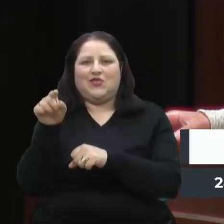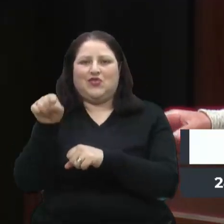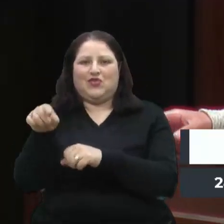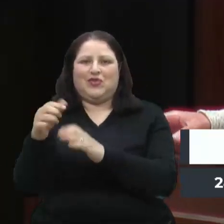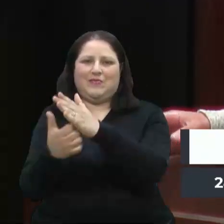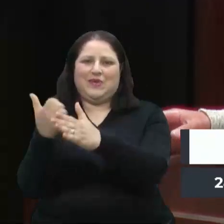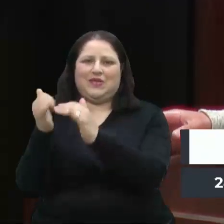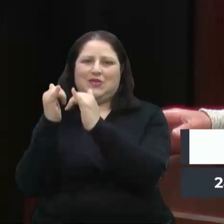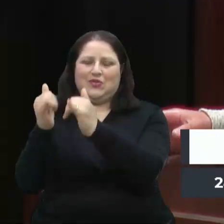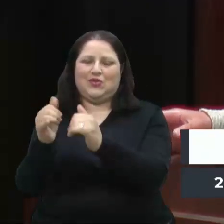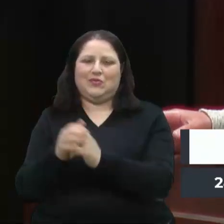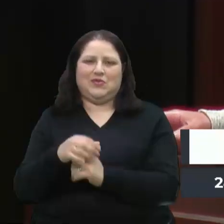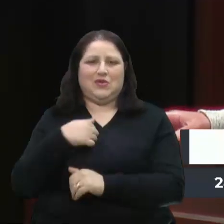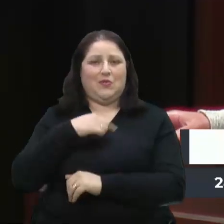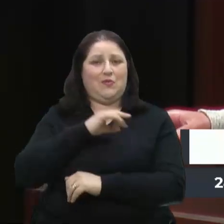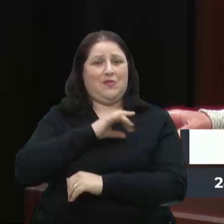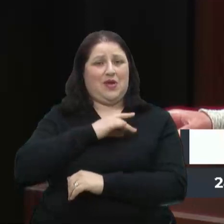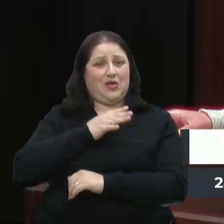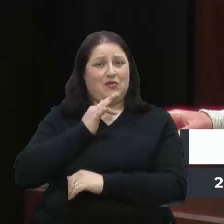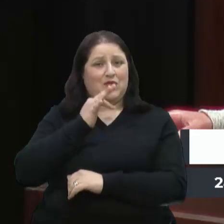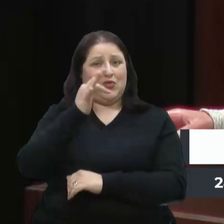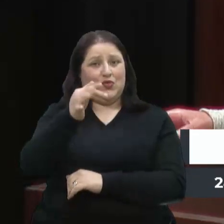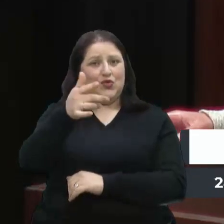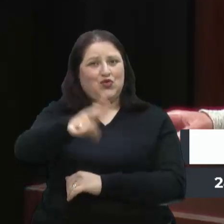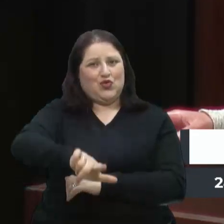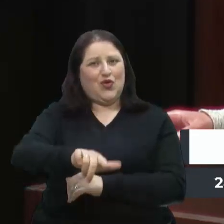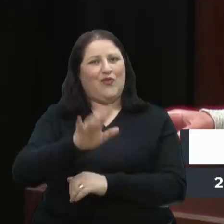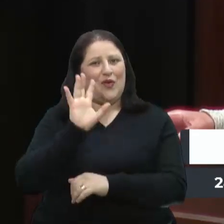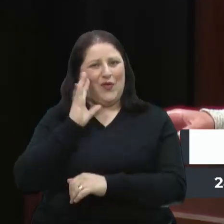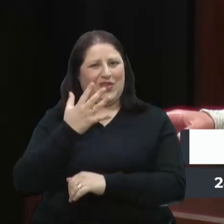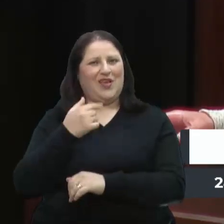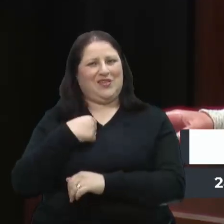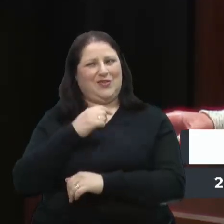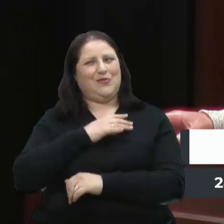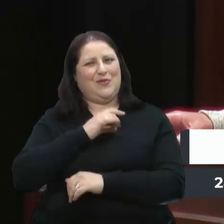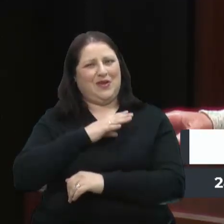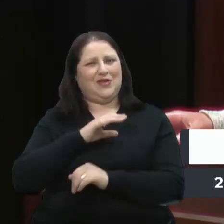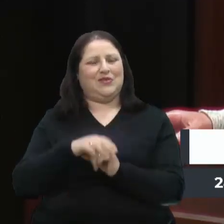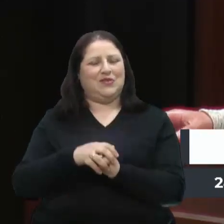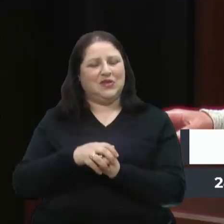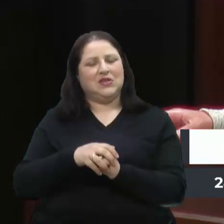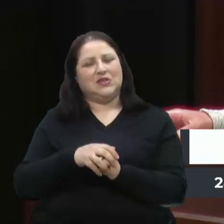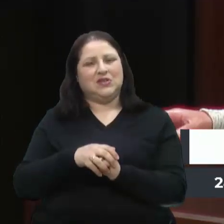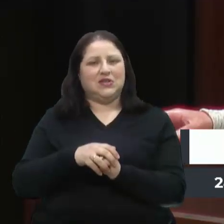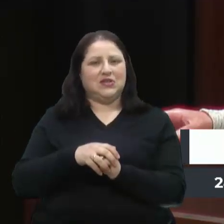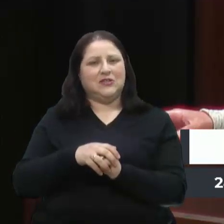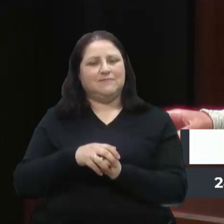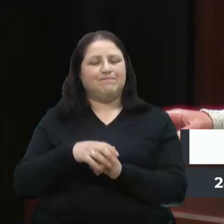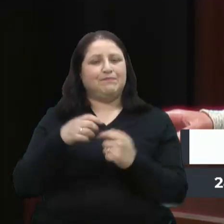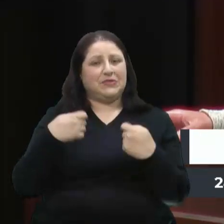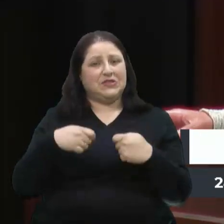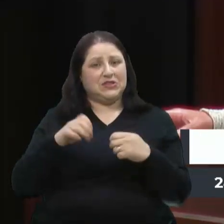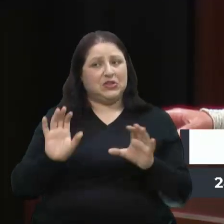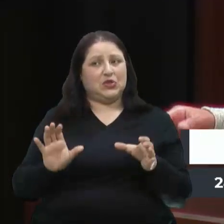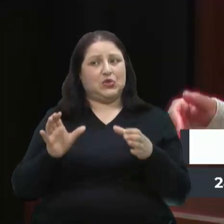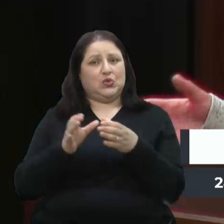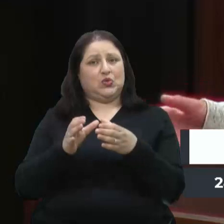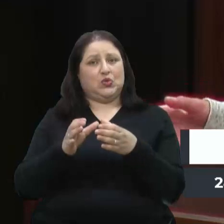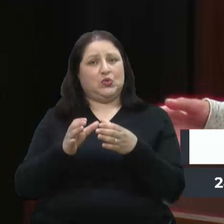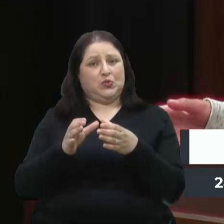que não demore muito tempo isso aconteça de novo, que isso aconteça novamente. Então, eu acho que a gente precisa coletivamente